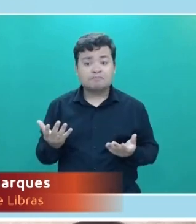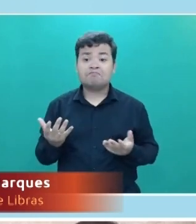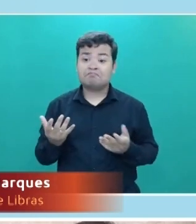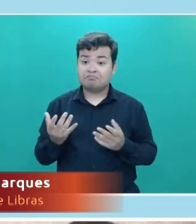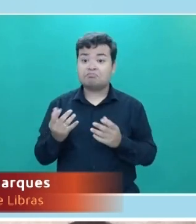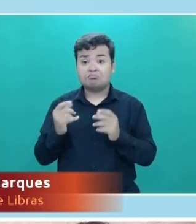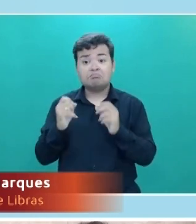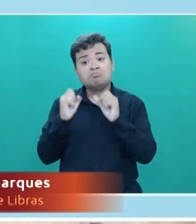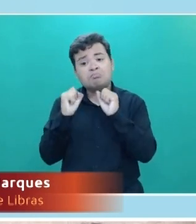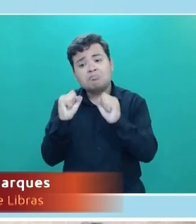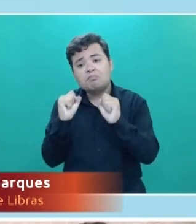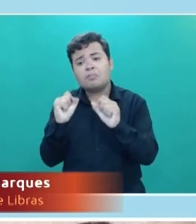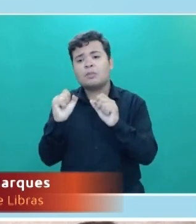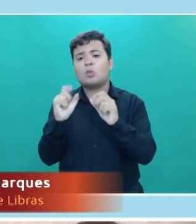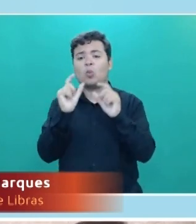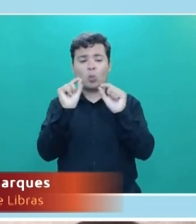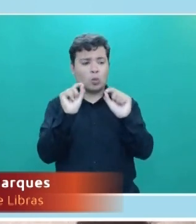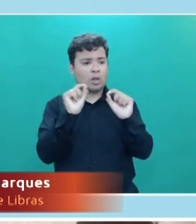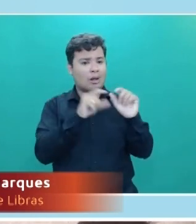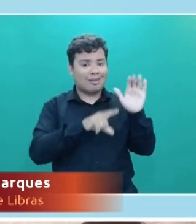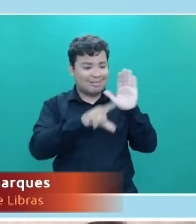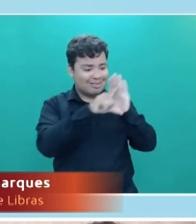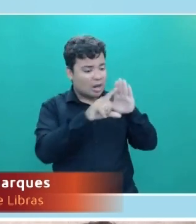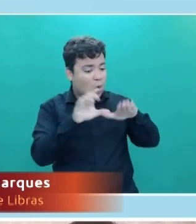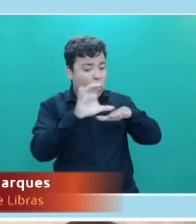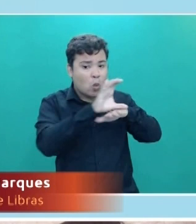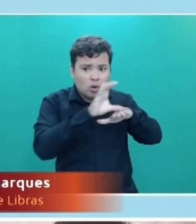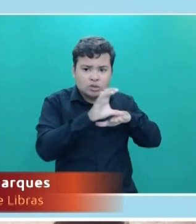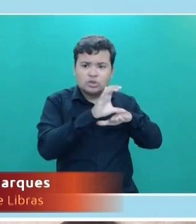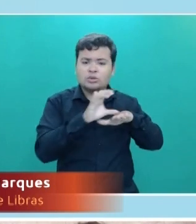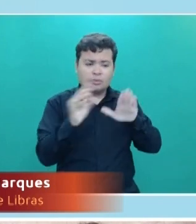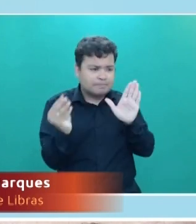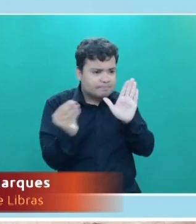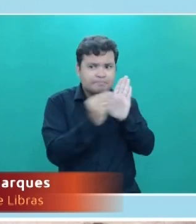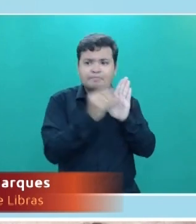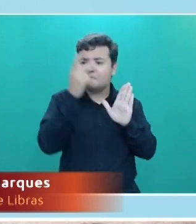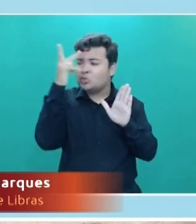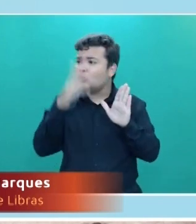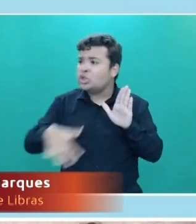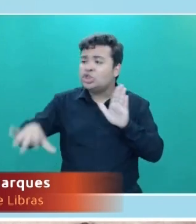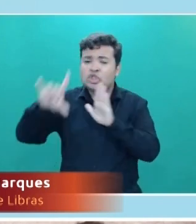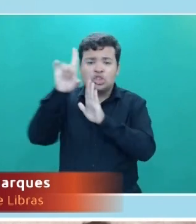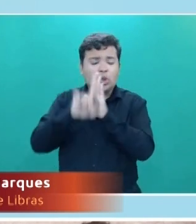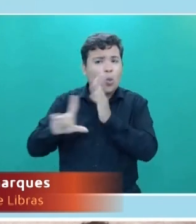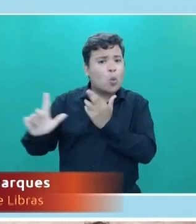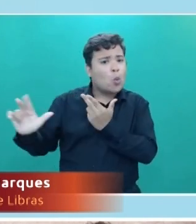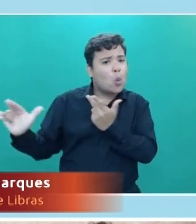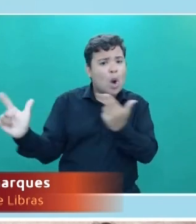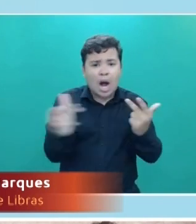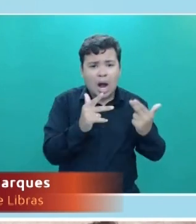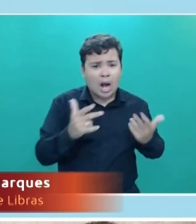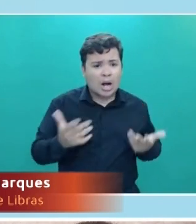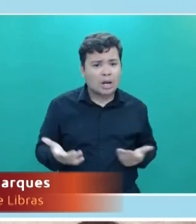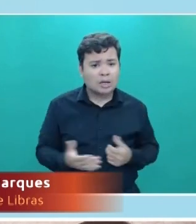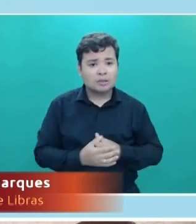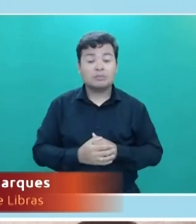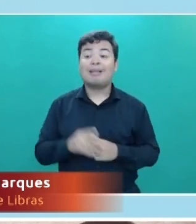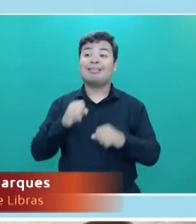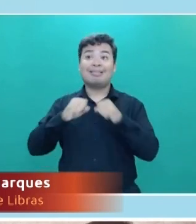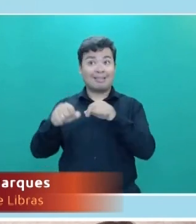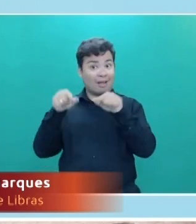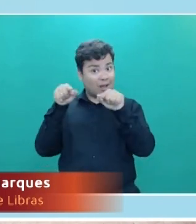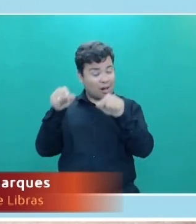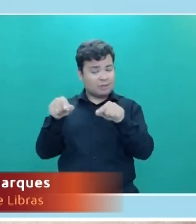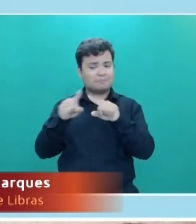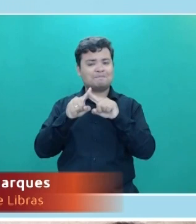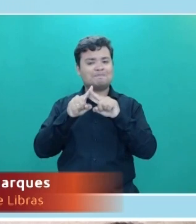menos constitucionalmente, deveria ter os mesmos direitos, os mesmos deveres. Né? Então, o debate é muito por aí. Só que existe um